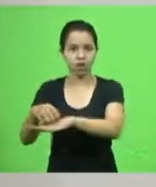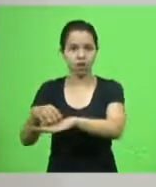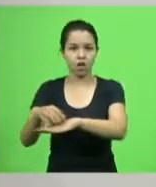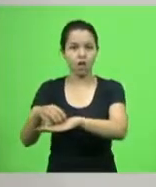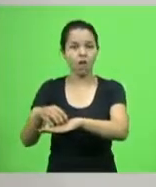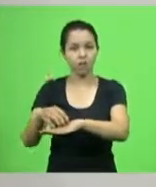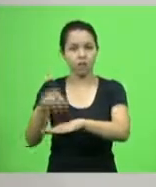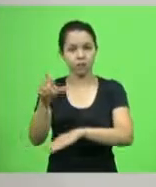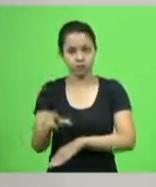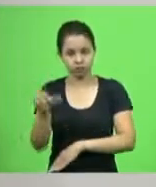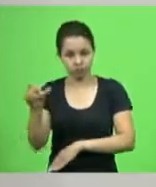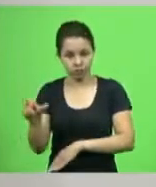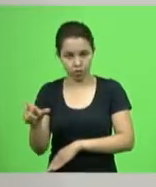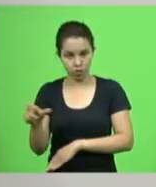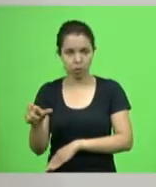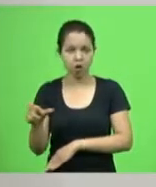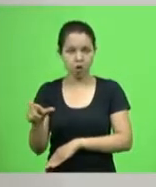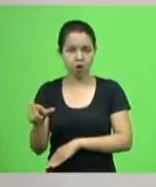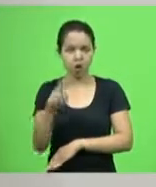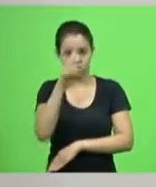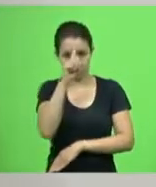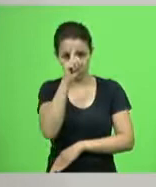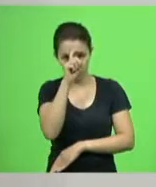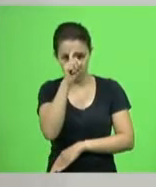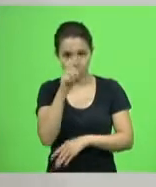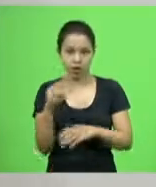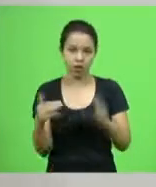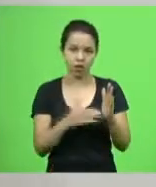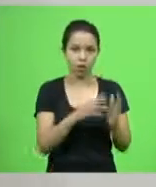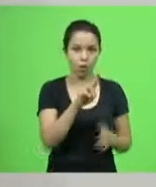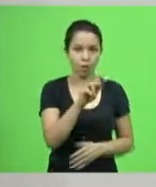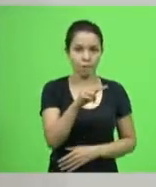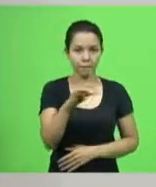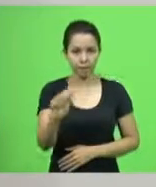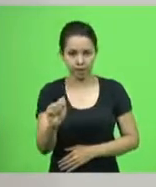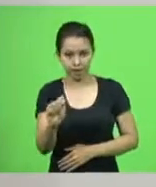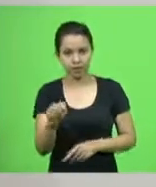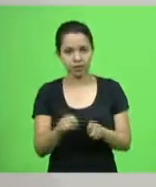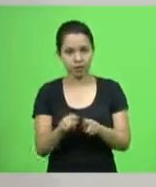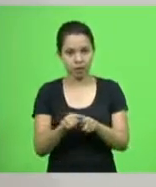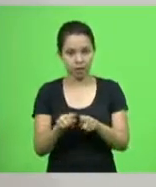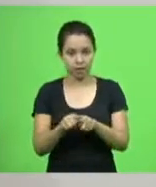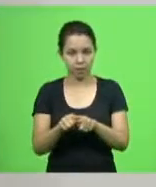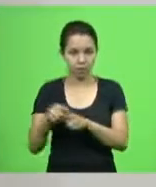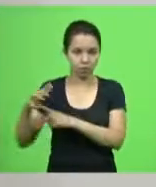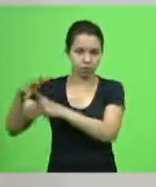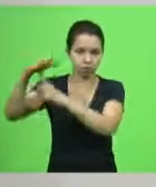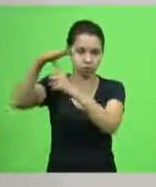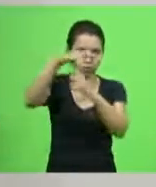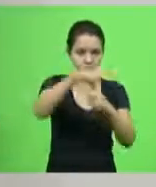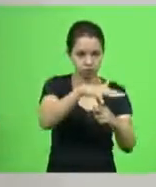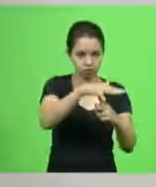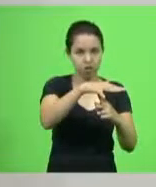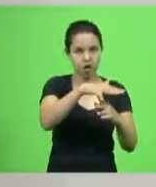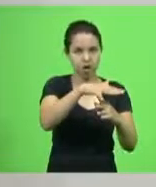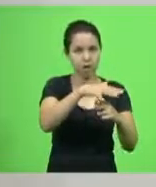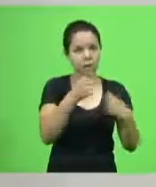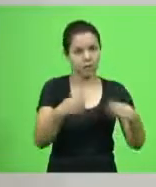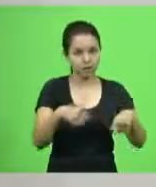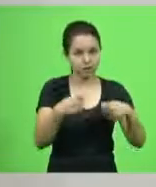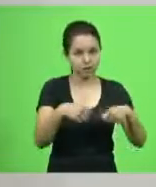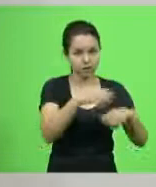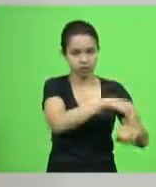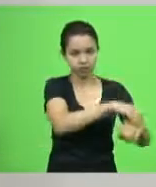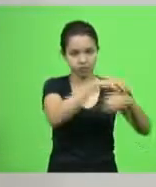UPAs. Também estão mobilizados os serviços aéreos da Segurança Pública Estadual para transferência de